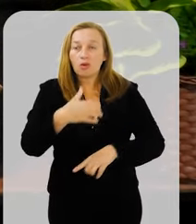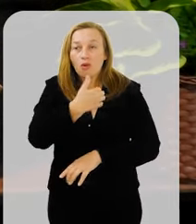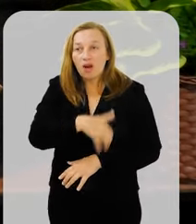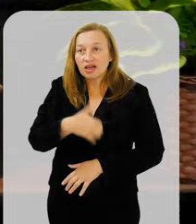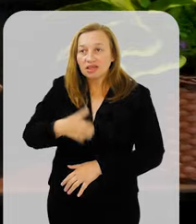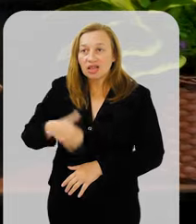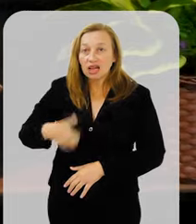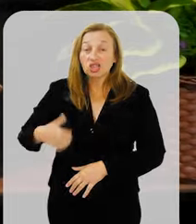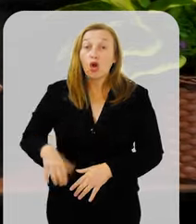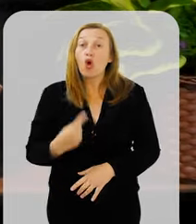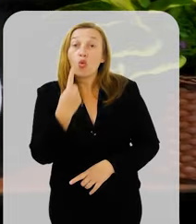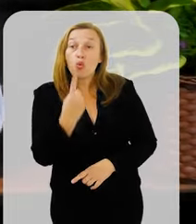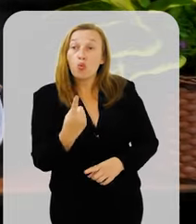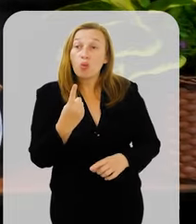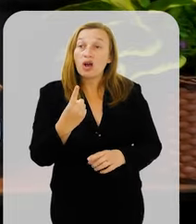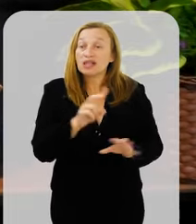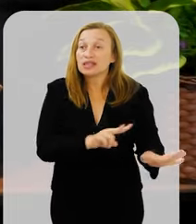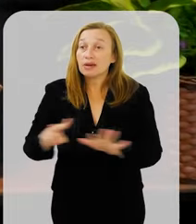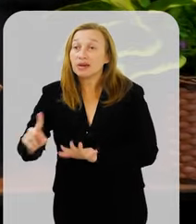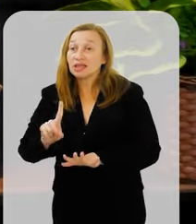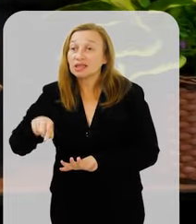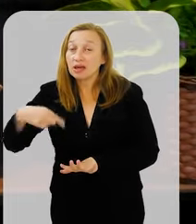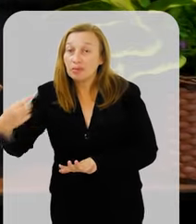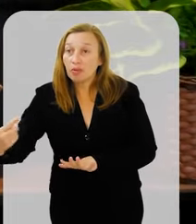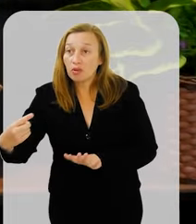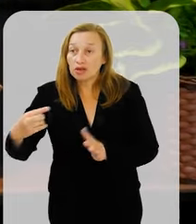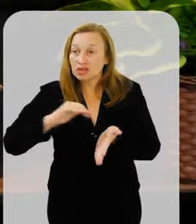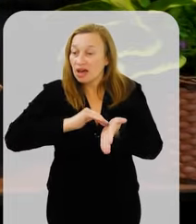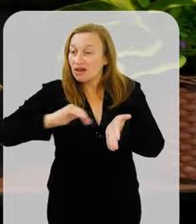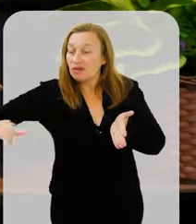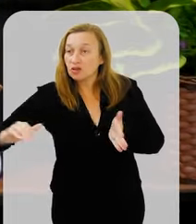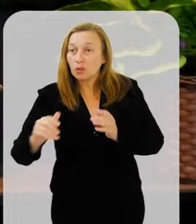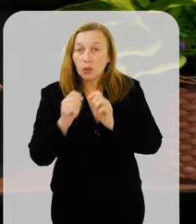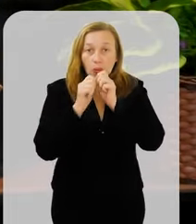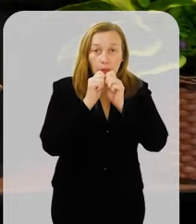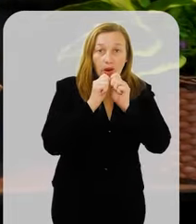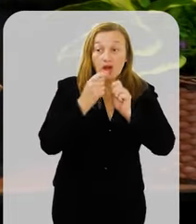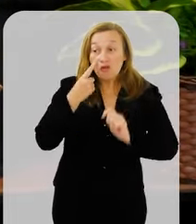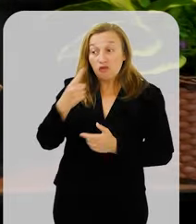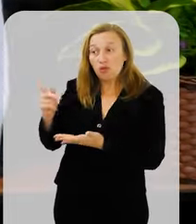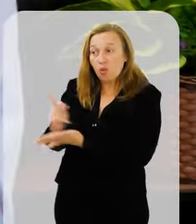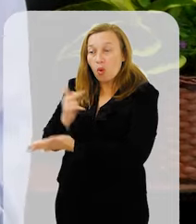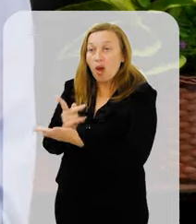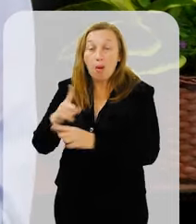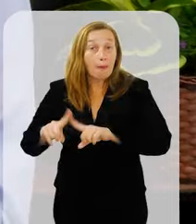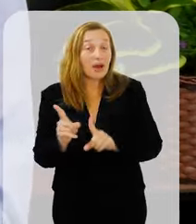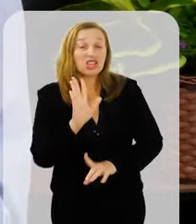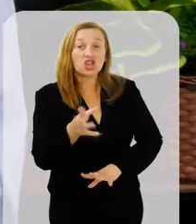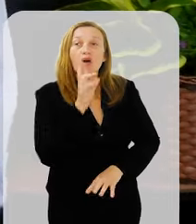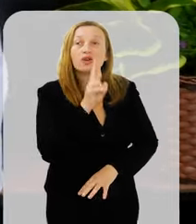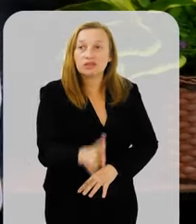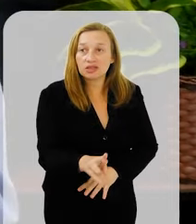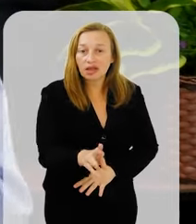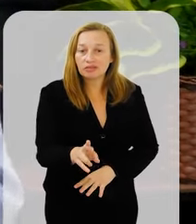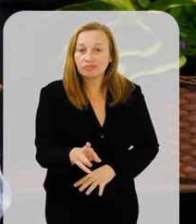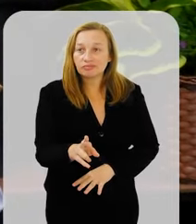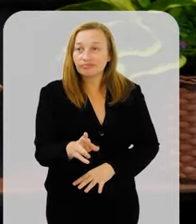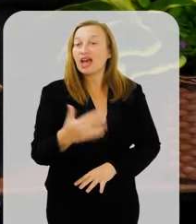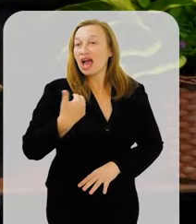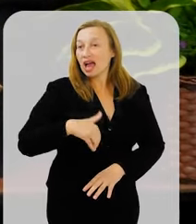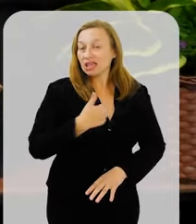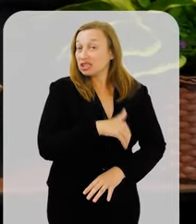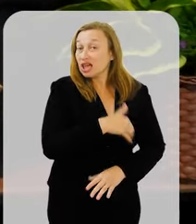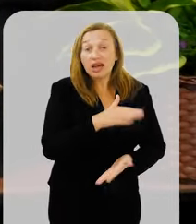Mineiro, tanto que uma semana depois é que a federação afastou o árbitro, reconheceu o erro, mas o resultado já estava dado. O Atlético estava fora